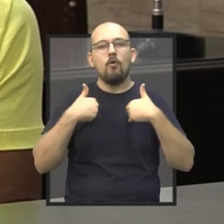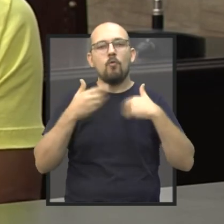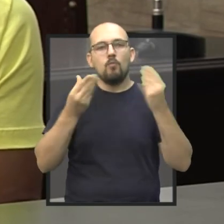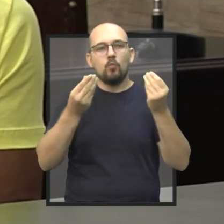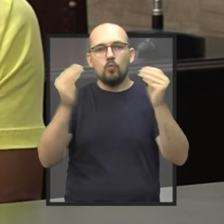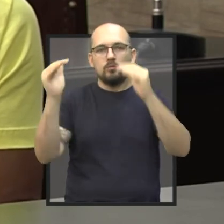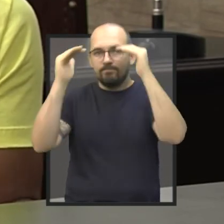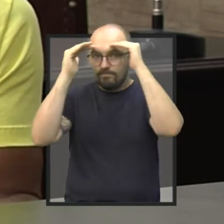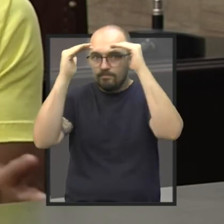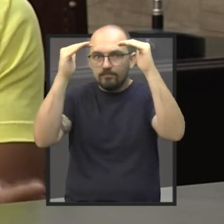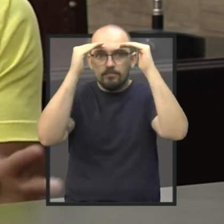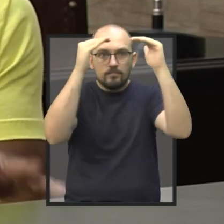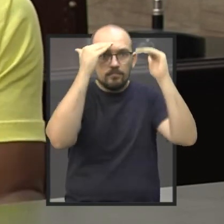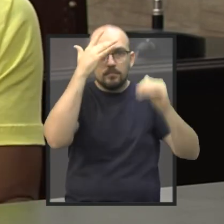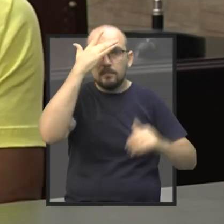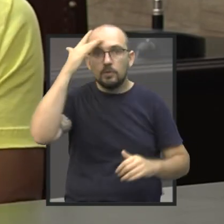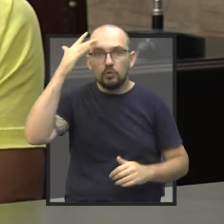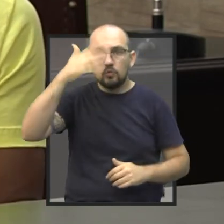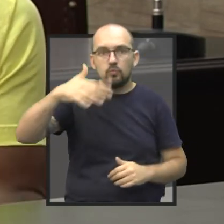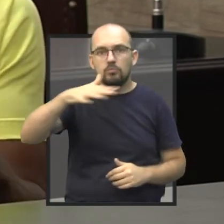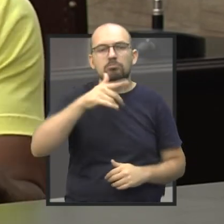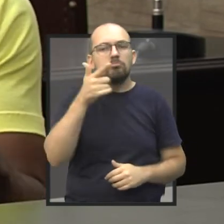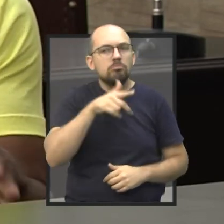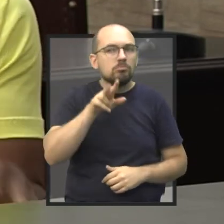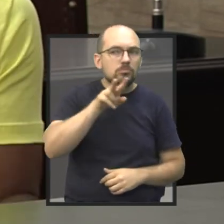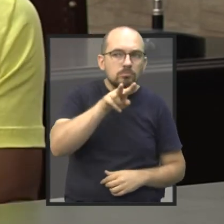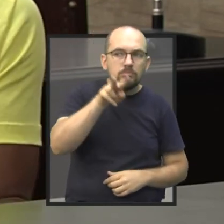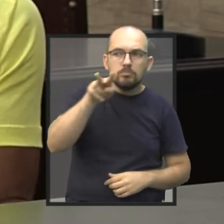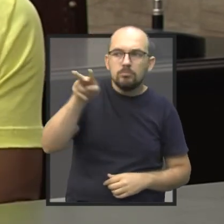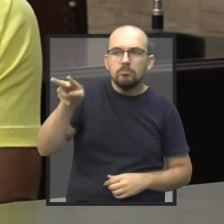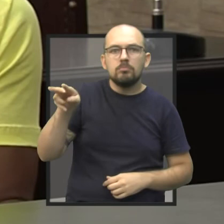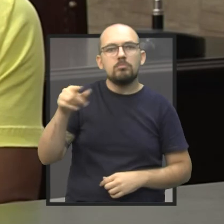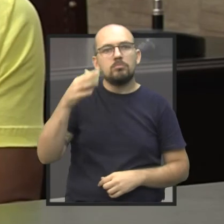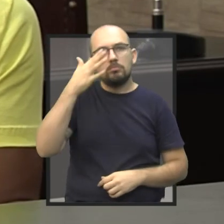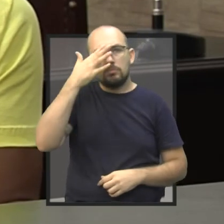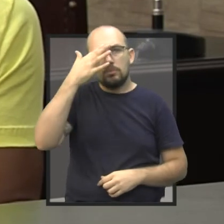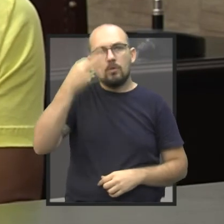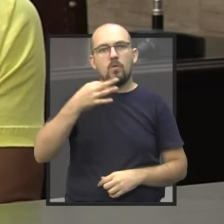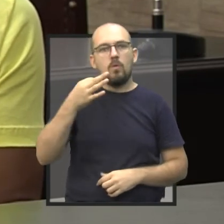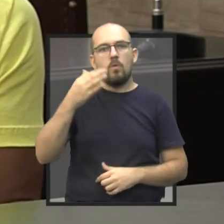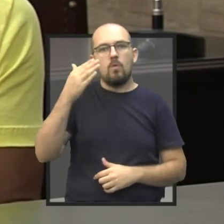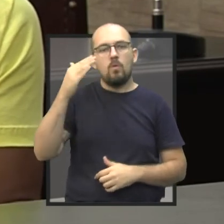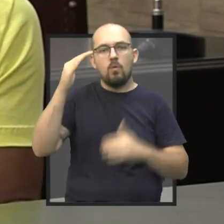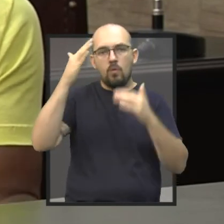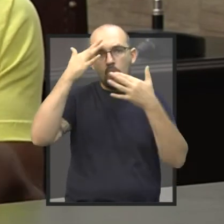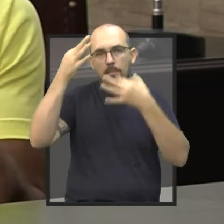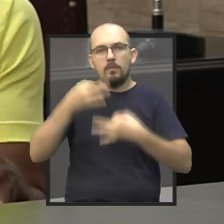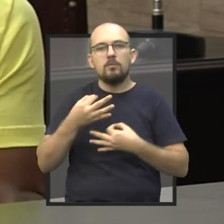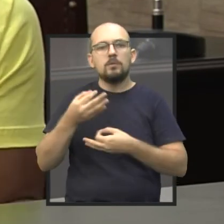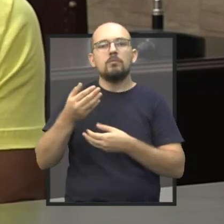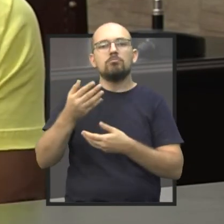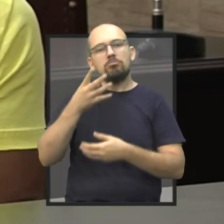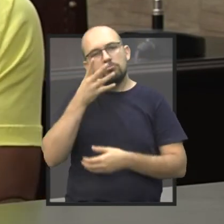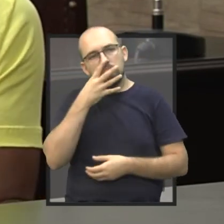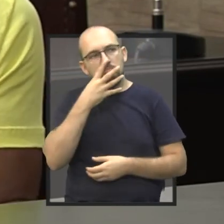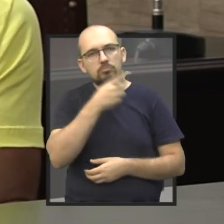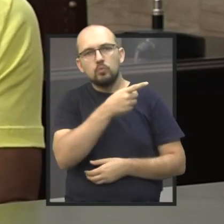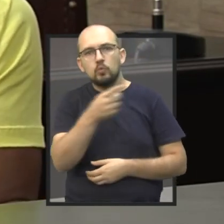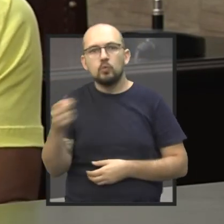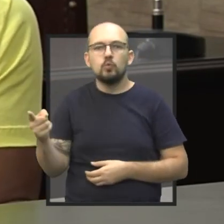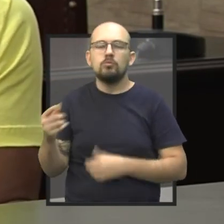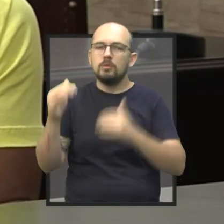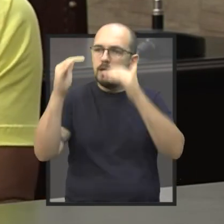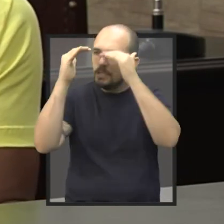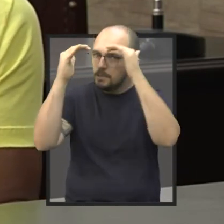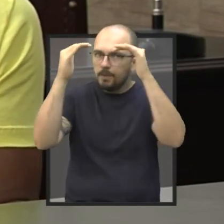que eu tenho muito respeito para as pessoas, consigo ver nas pessoas assim consideração, entende? E admiro todas as